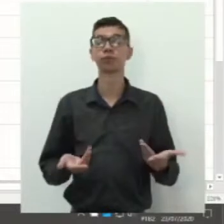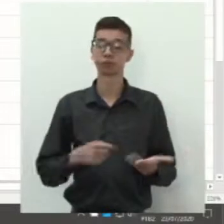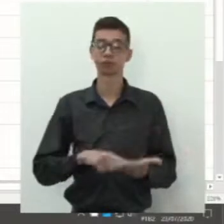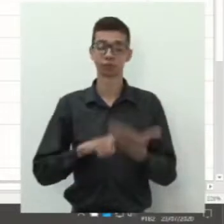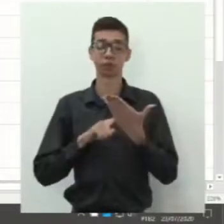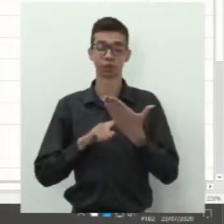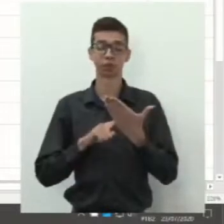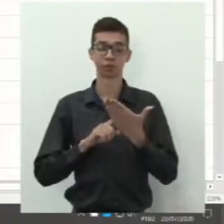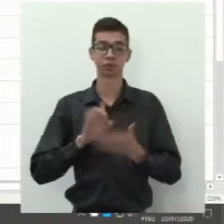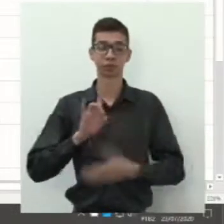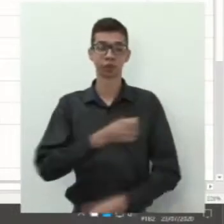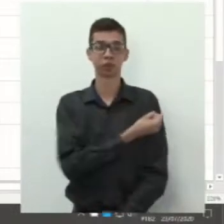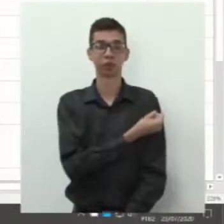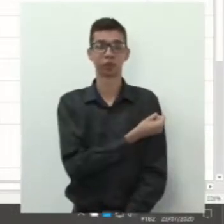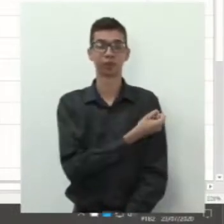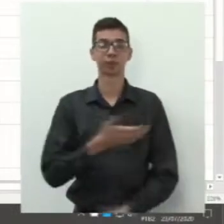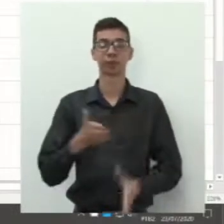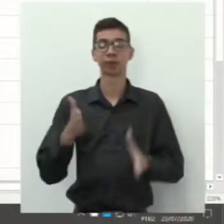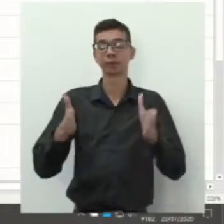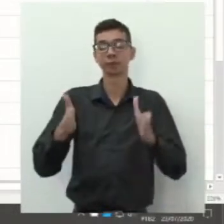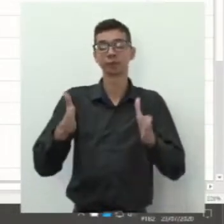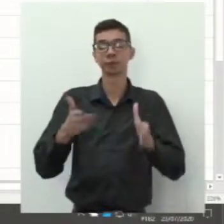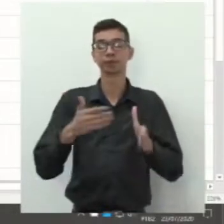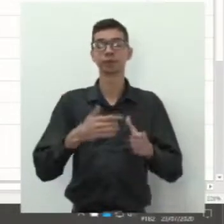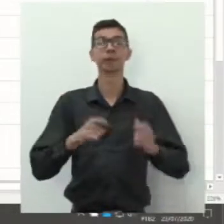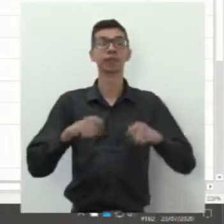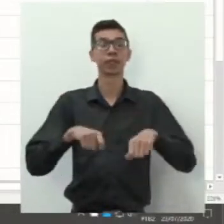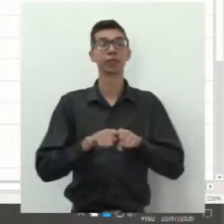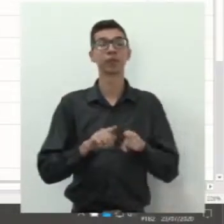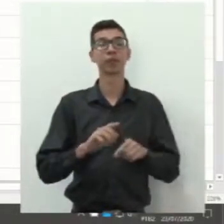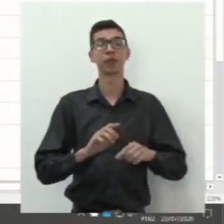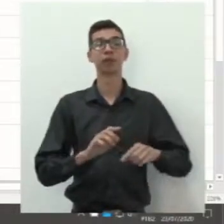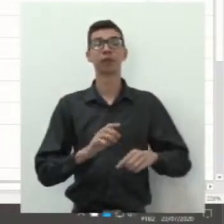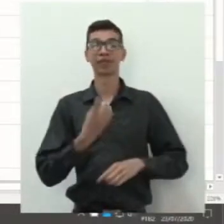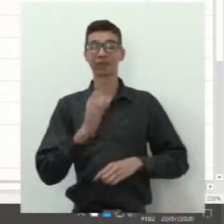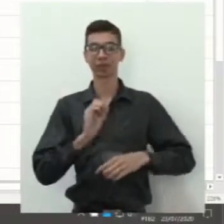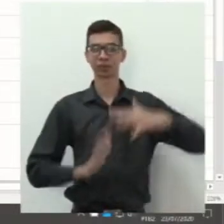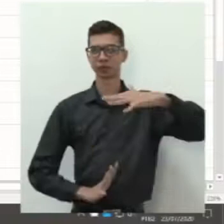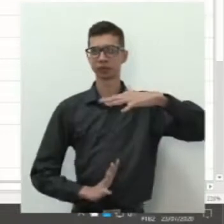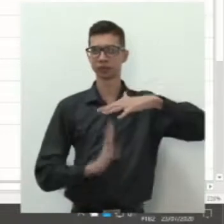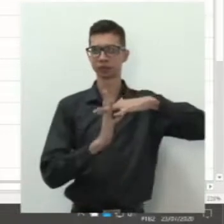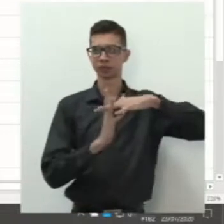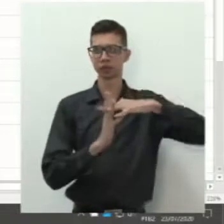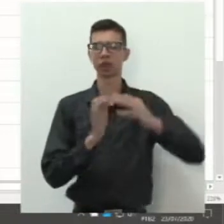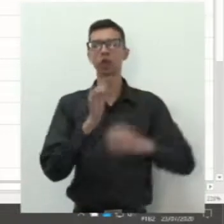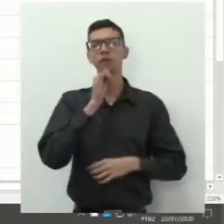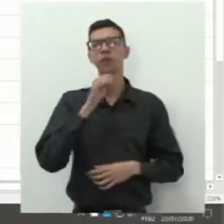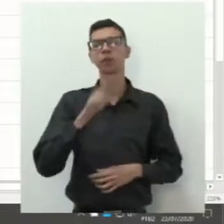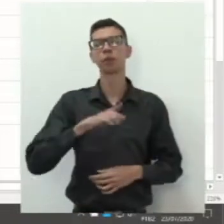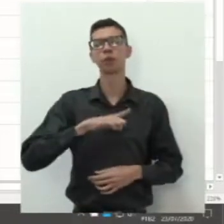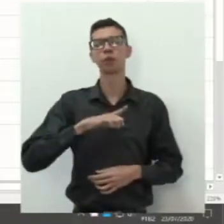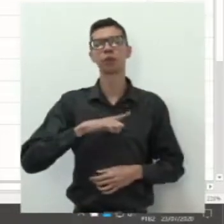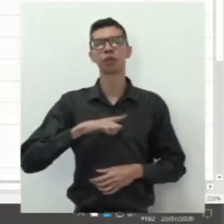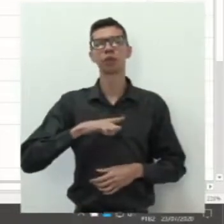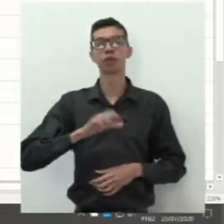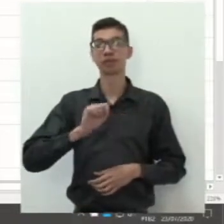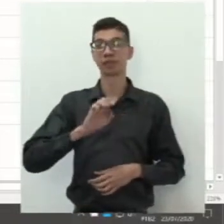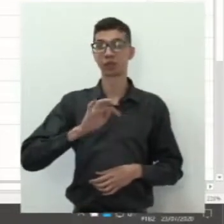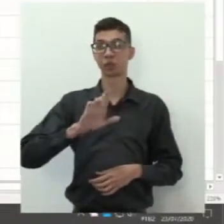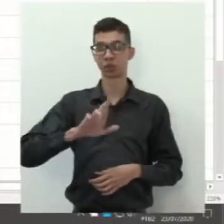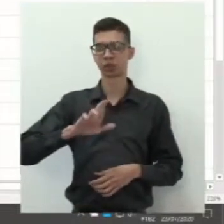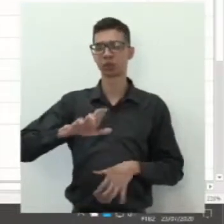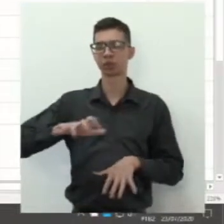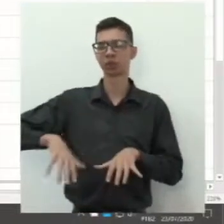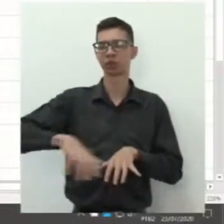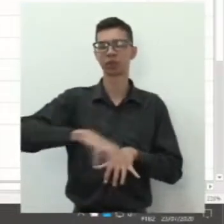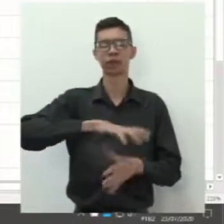mil. Eu posso colocar um top 10 aqui, inclusive. Eu tenho aqui, ó, 10 primeiros. Vamos supor lá que você tem muito mais setores. Coloco 10